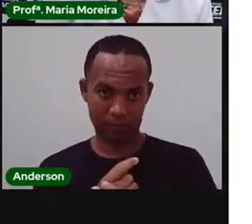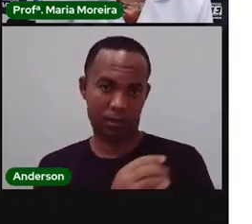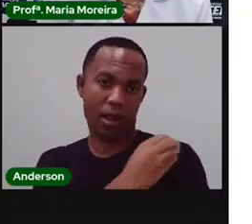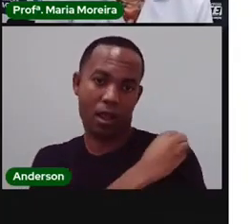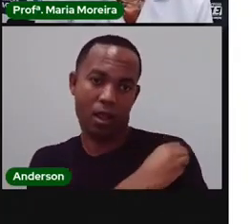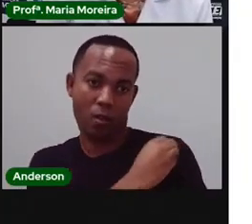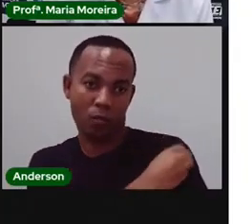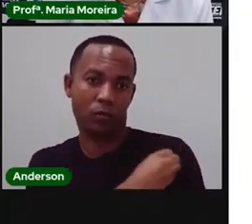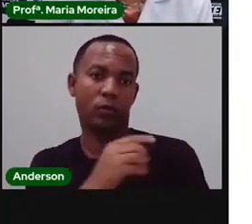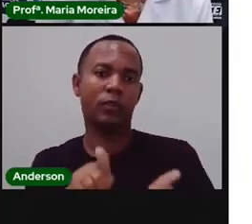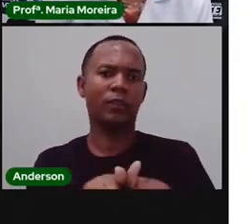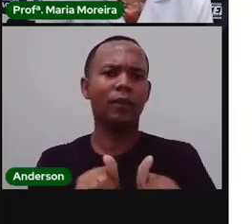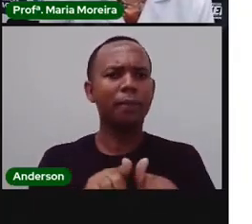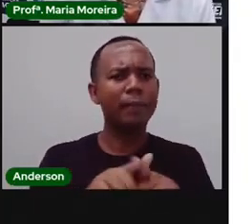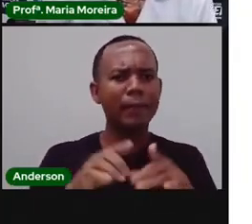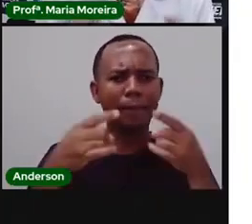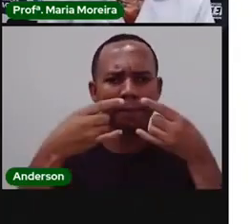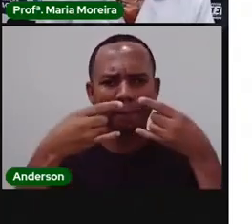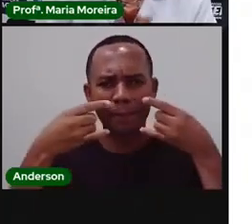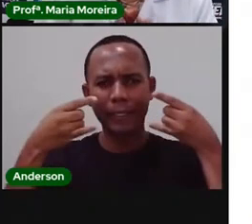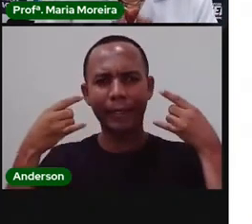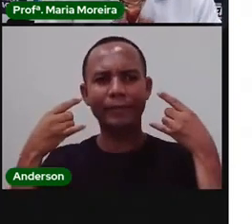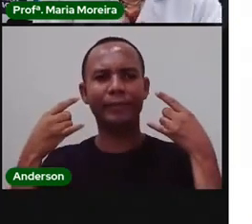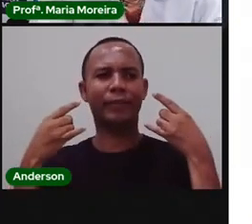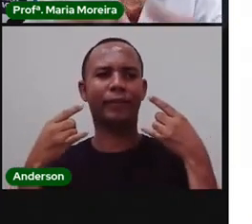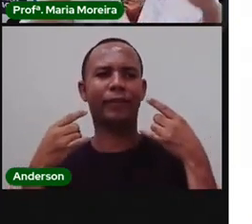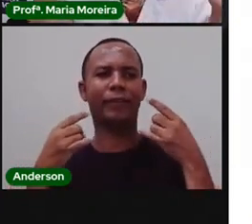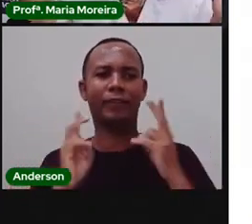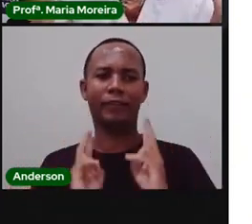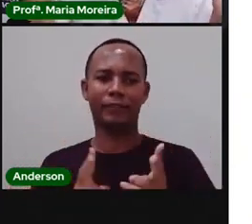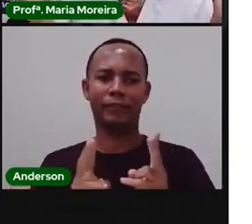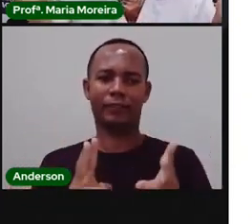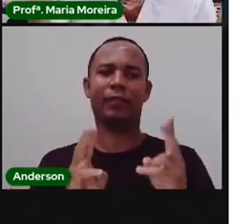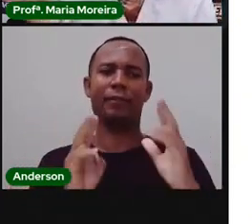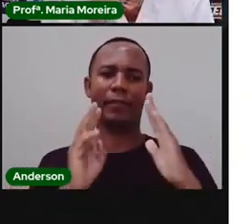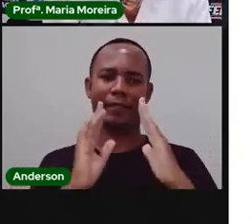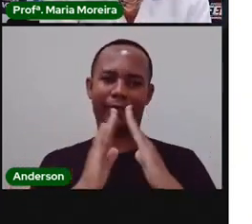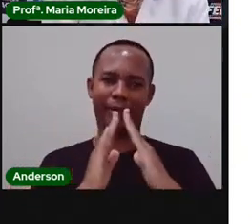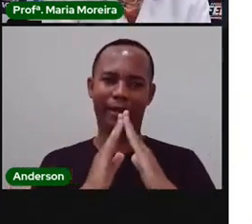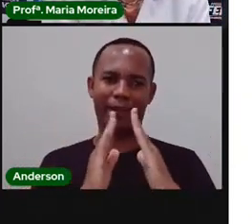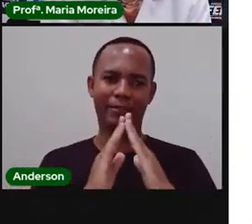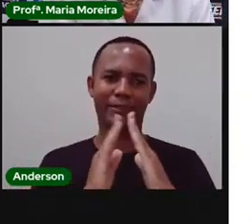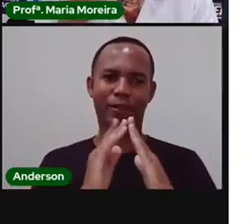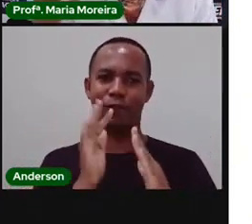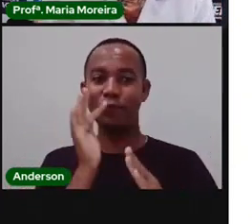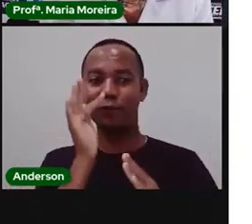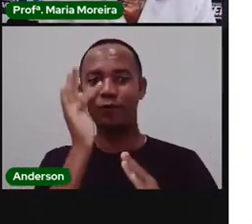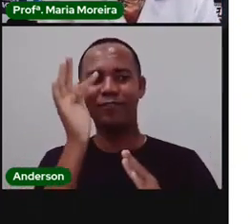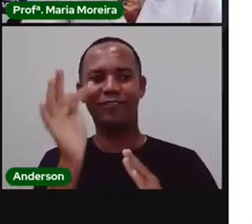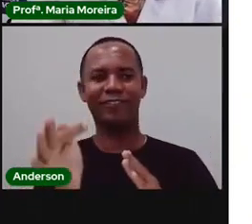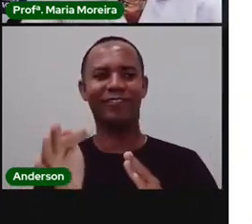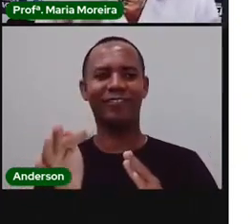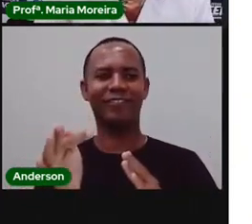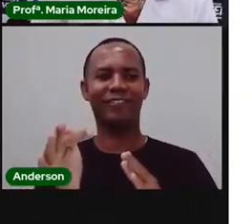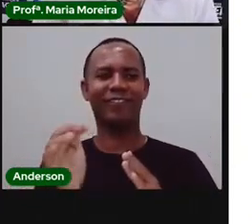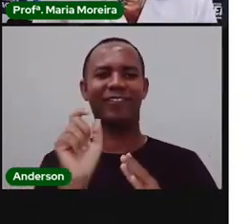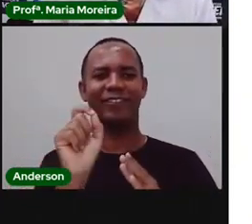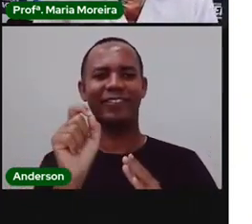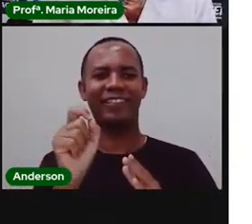em gel, usem máscara, tá? Fiquem bem guardadinhos, que é para quando tudo isso passar, a gente poder se encontrar, se